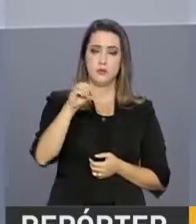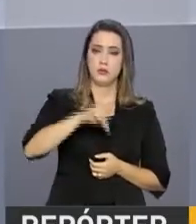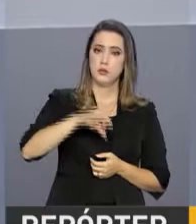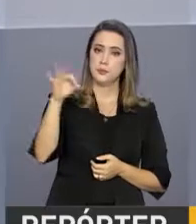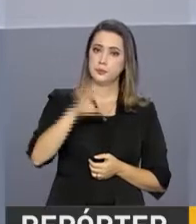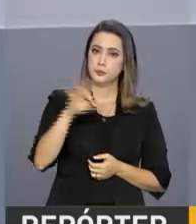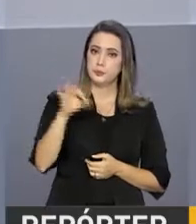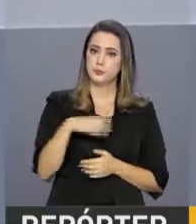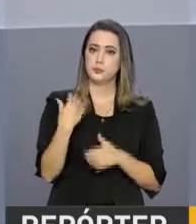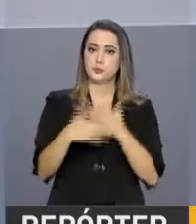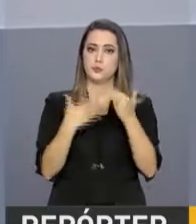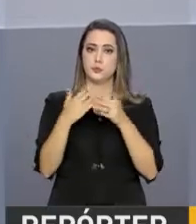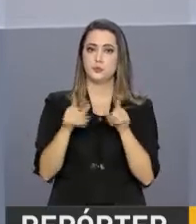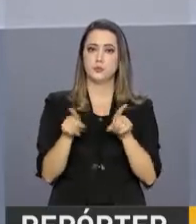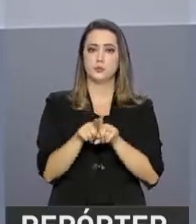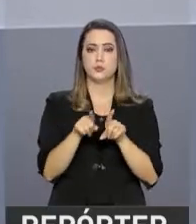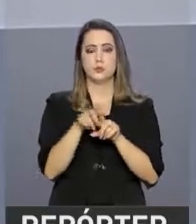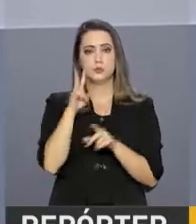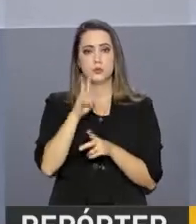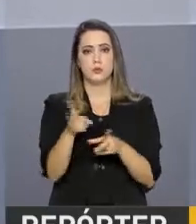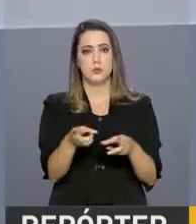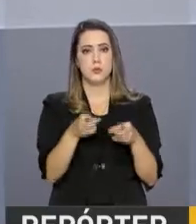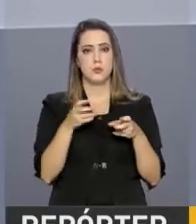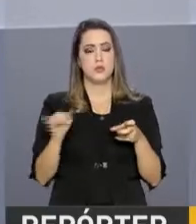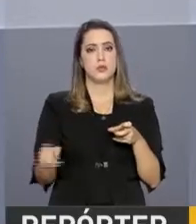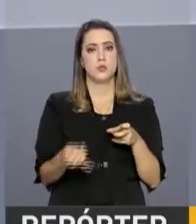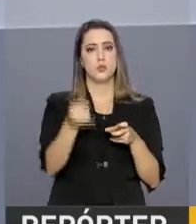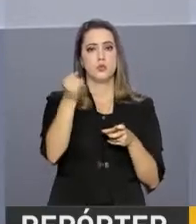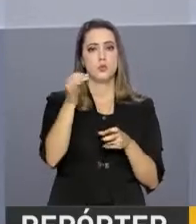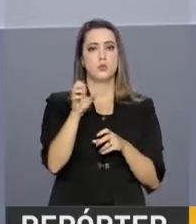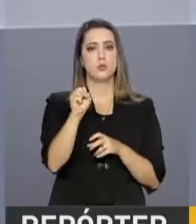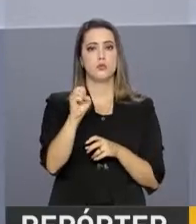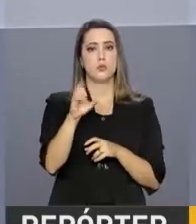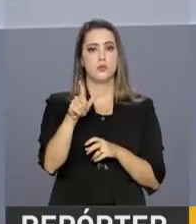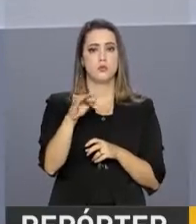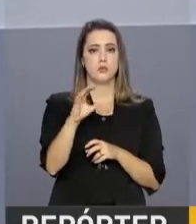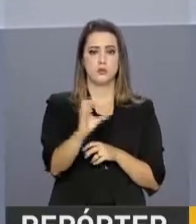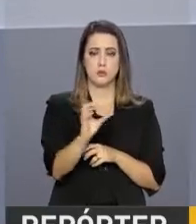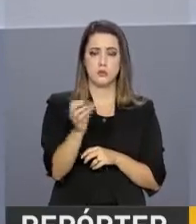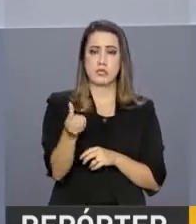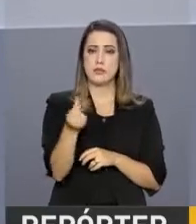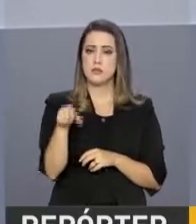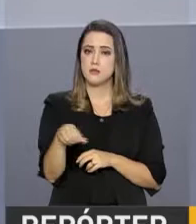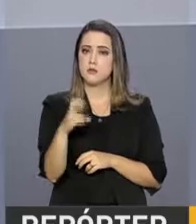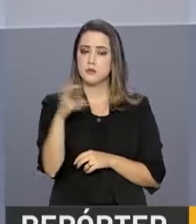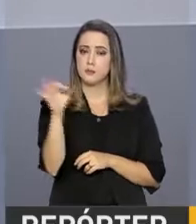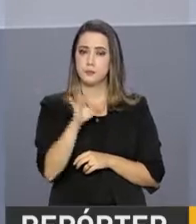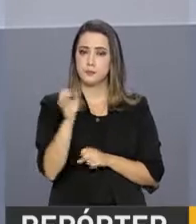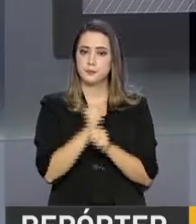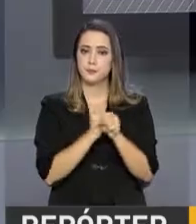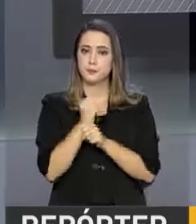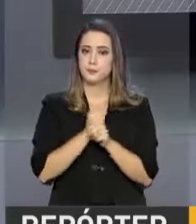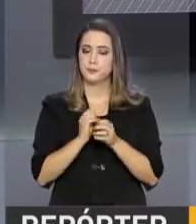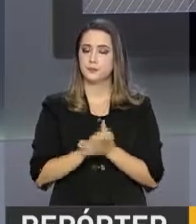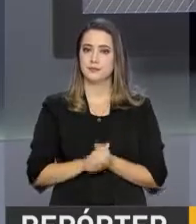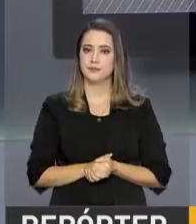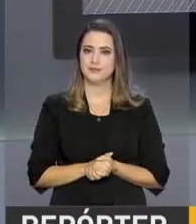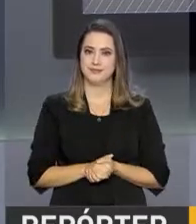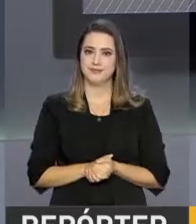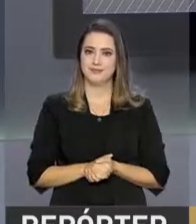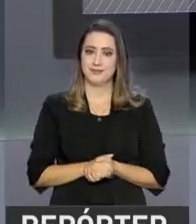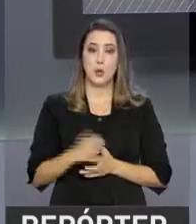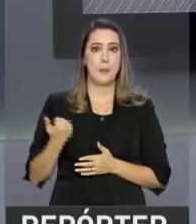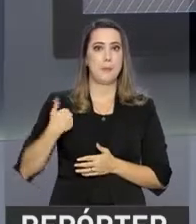2,89%. As projeções levam em consideração a taxa básica de juros, a Selic, em 6,5% ao ano.